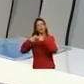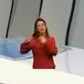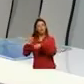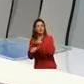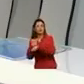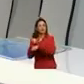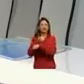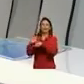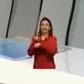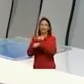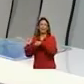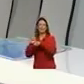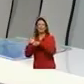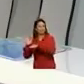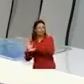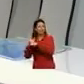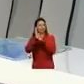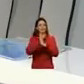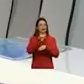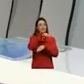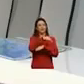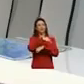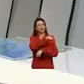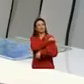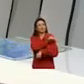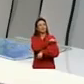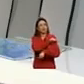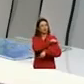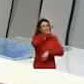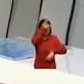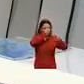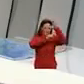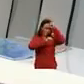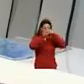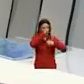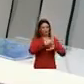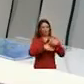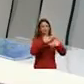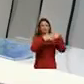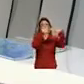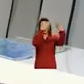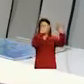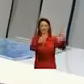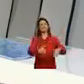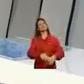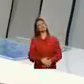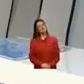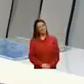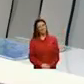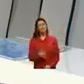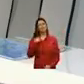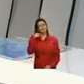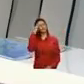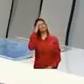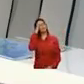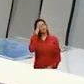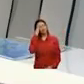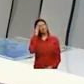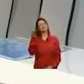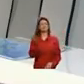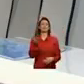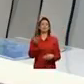esse processo de ensino e aprendizagem seja cada vez mais estreito nesse momento. Nós sabemos que nada substitui a